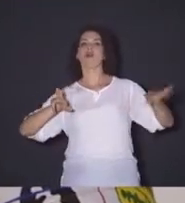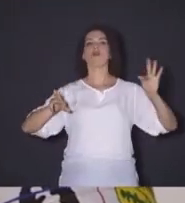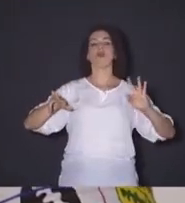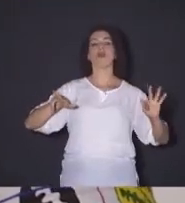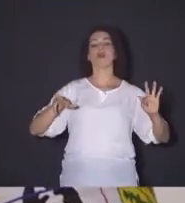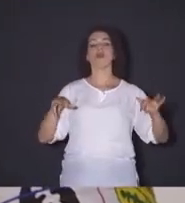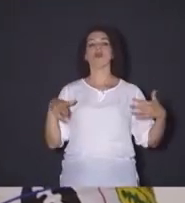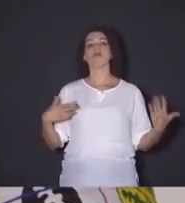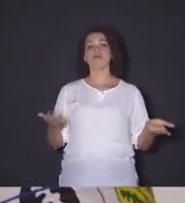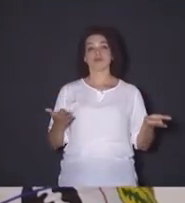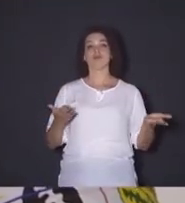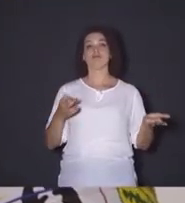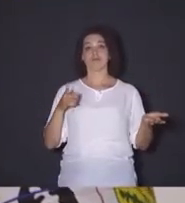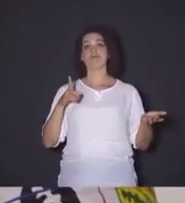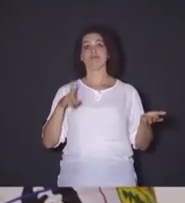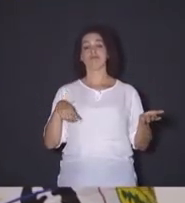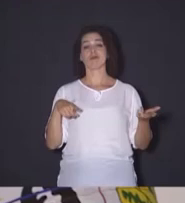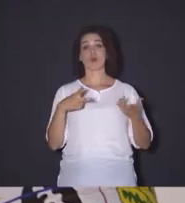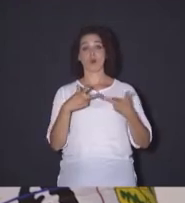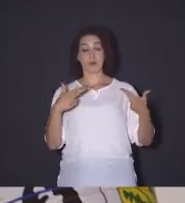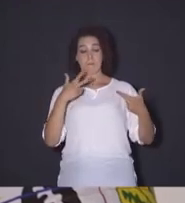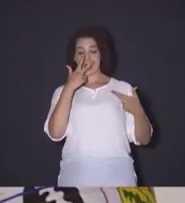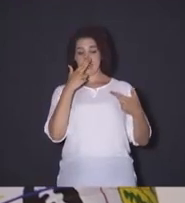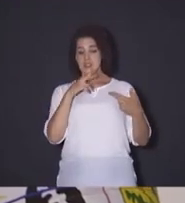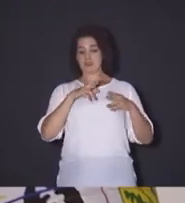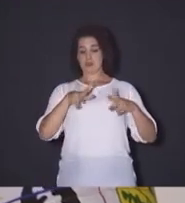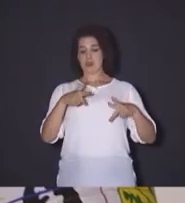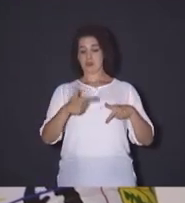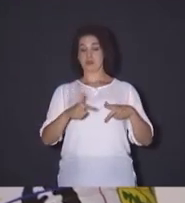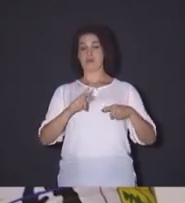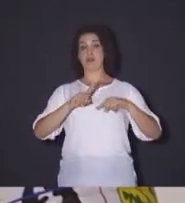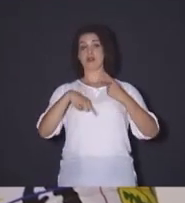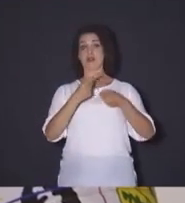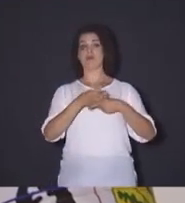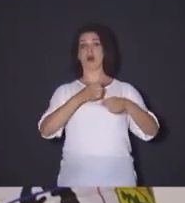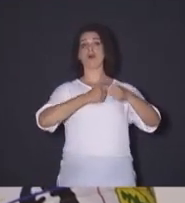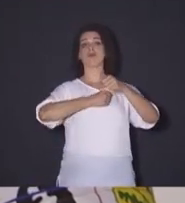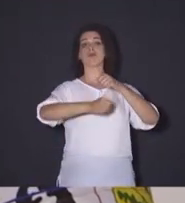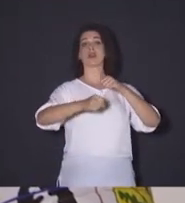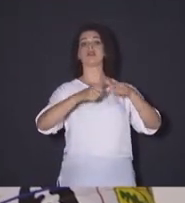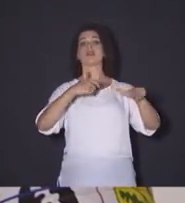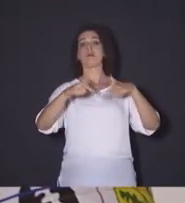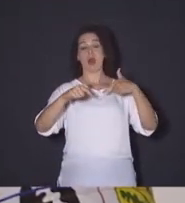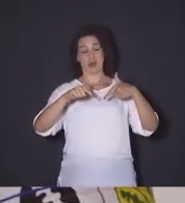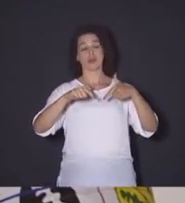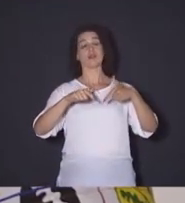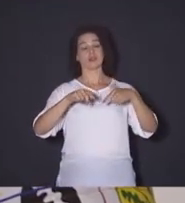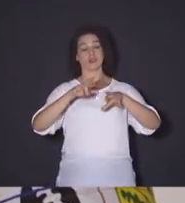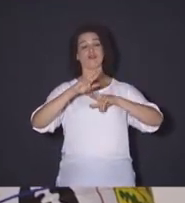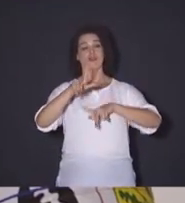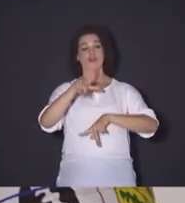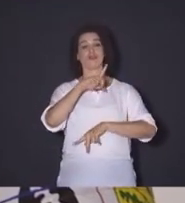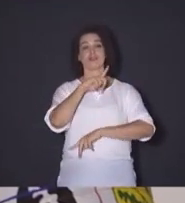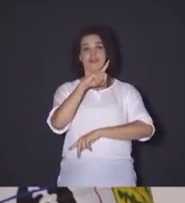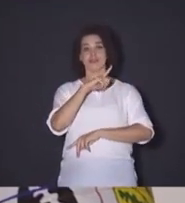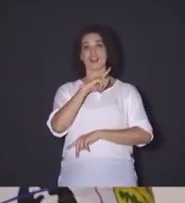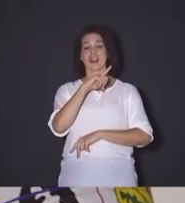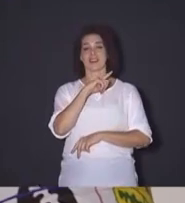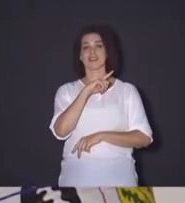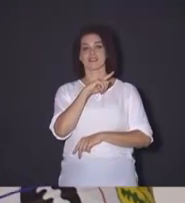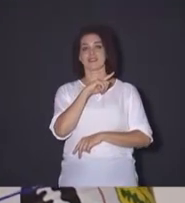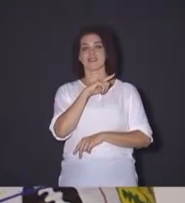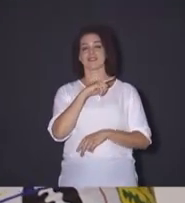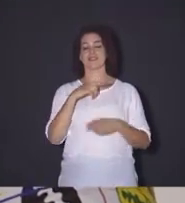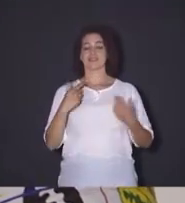uma faculdade que são coisas que talvez não faça diferença mas na hora de procurar emprego faz muita faz muita diferença